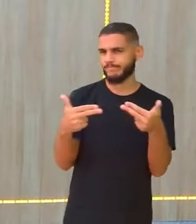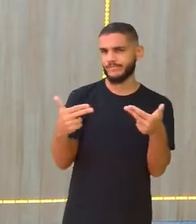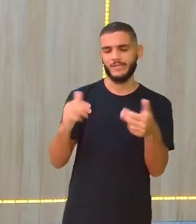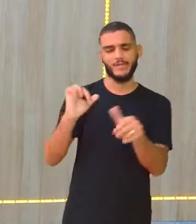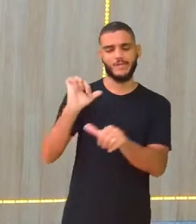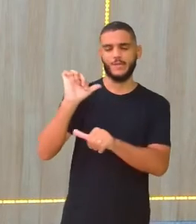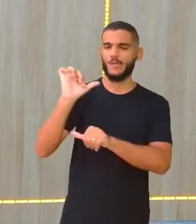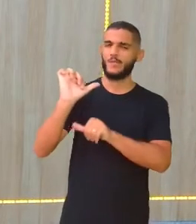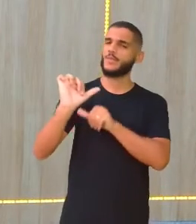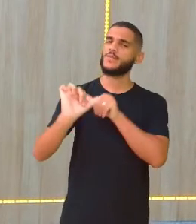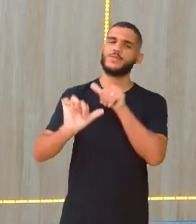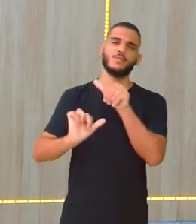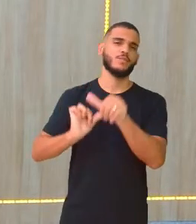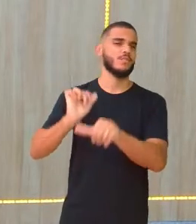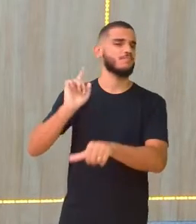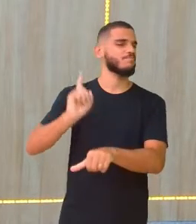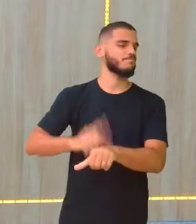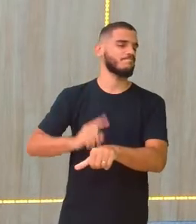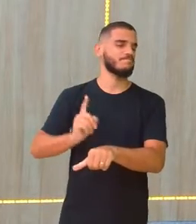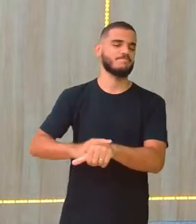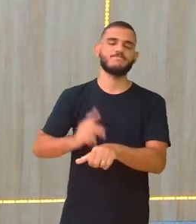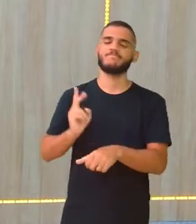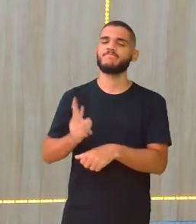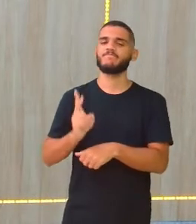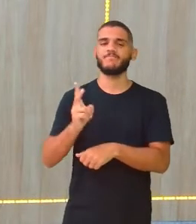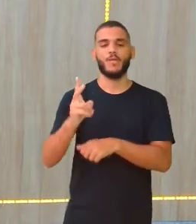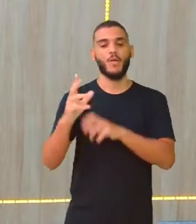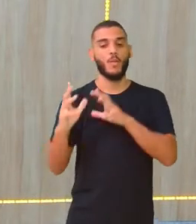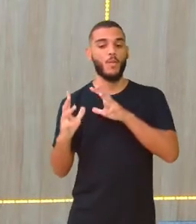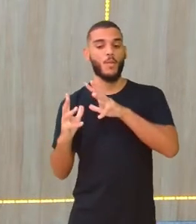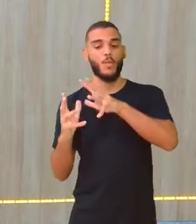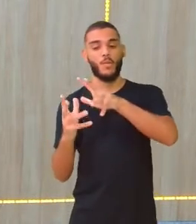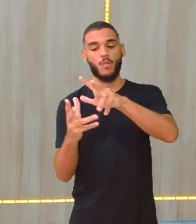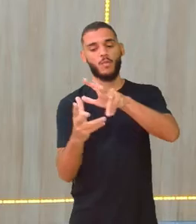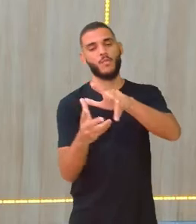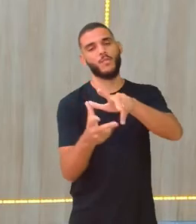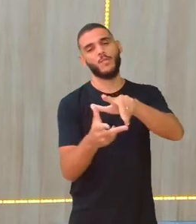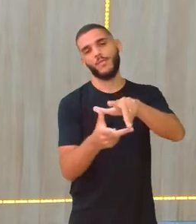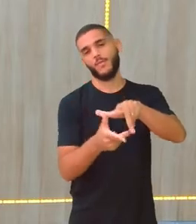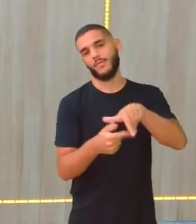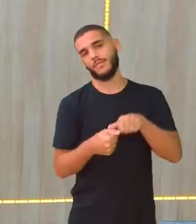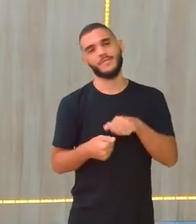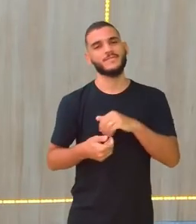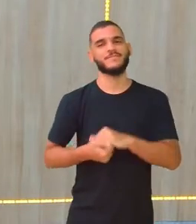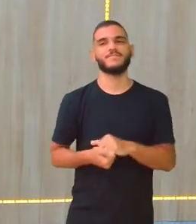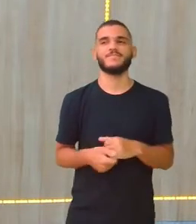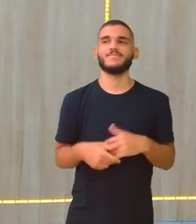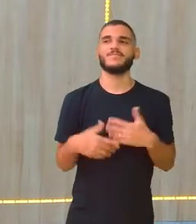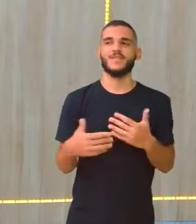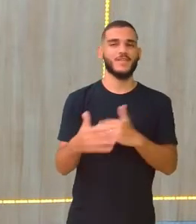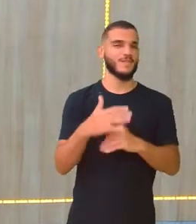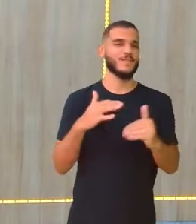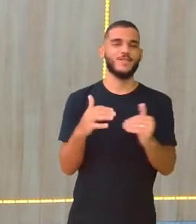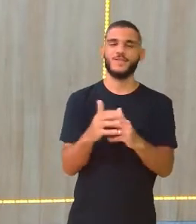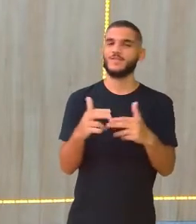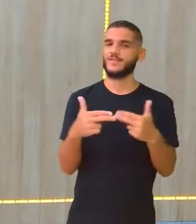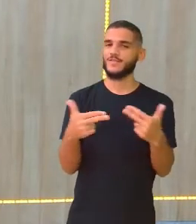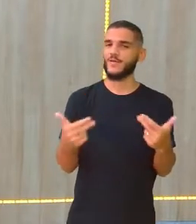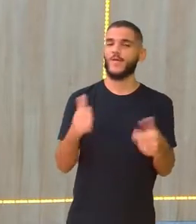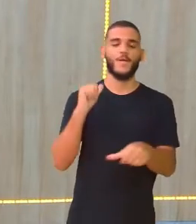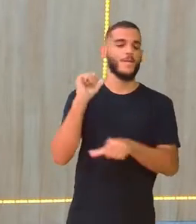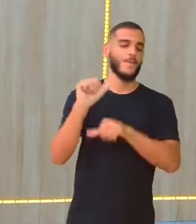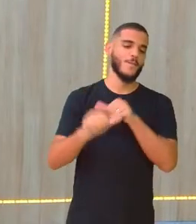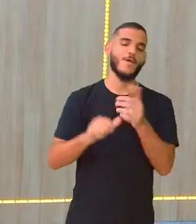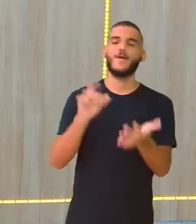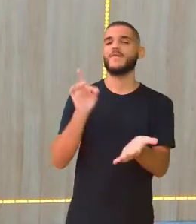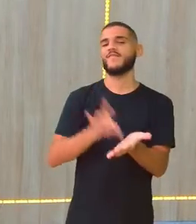muda o tempo todo no mundo. Tudo muda o tempo todo. Então, seja,